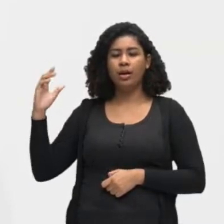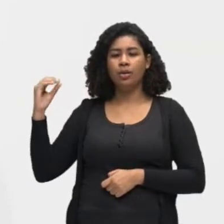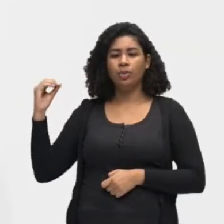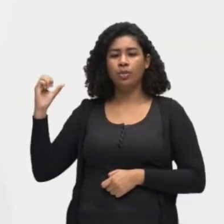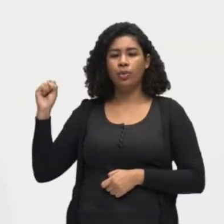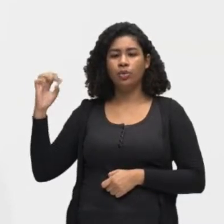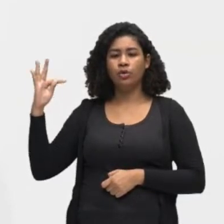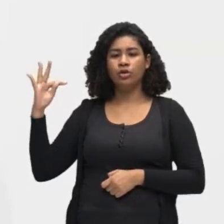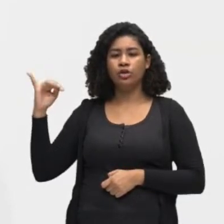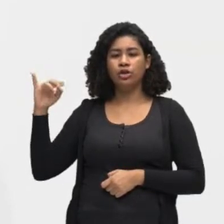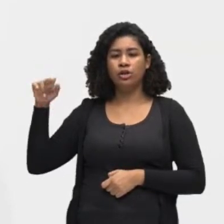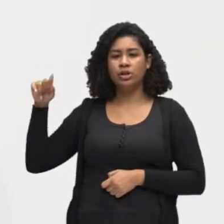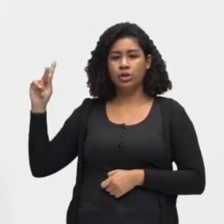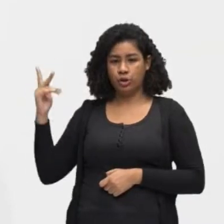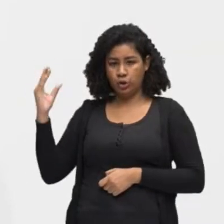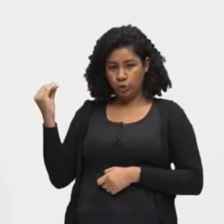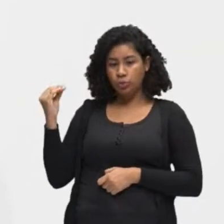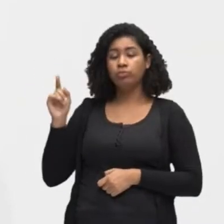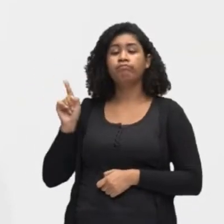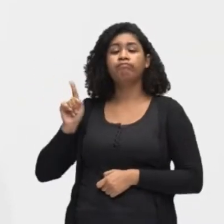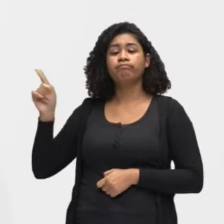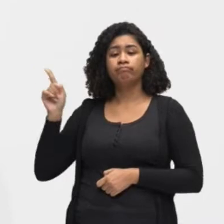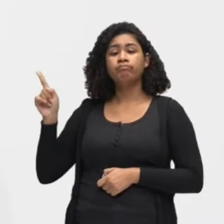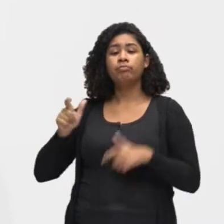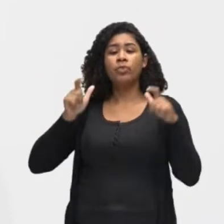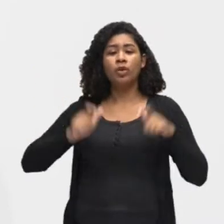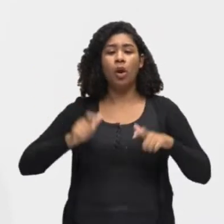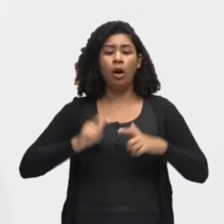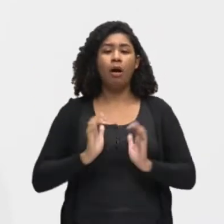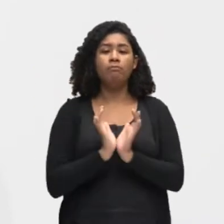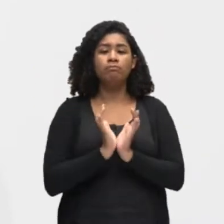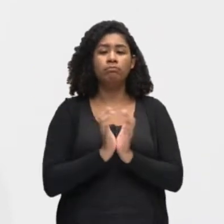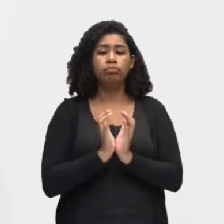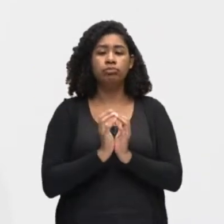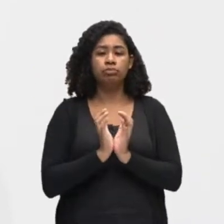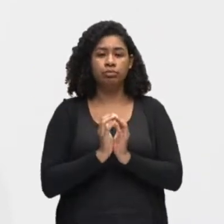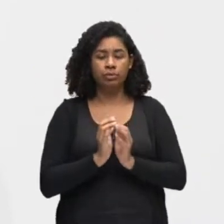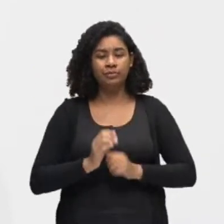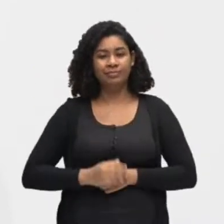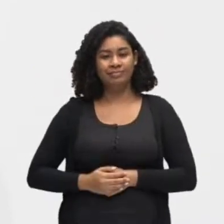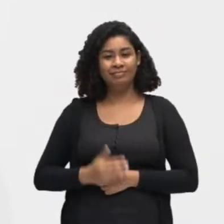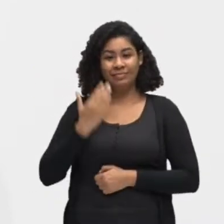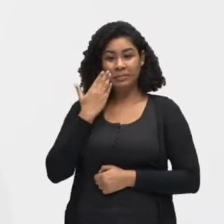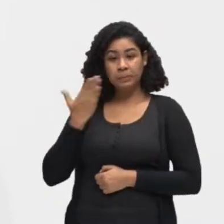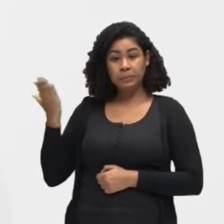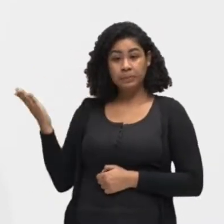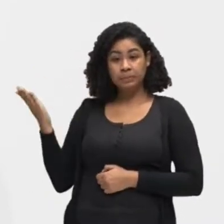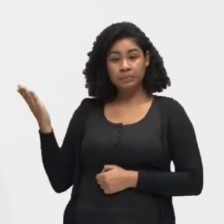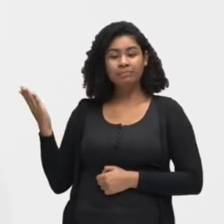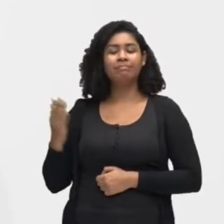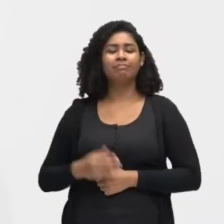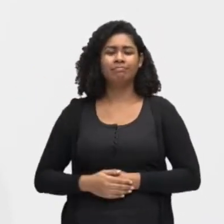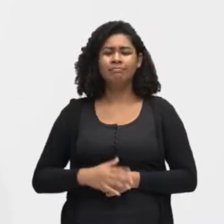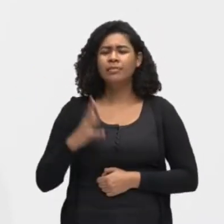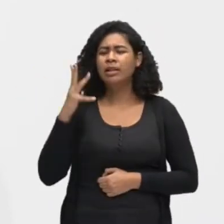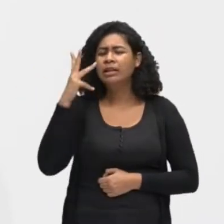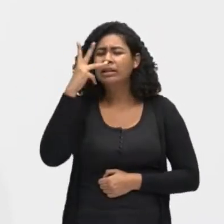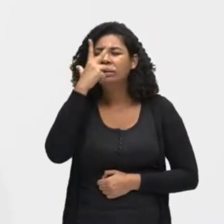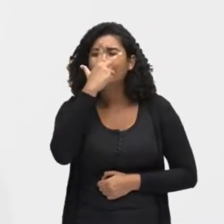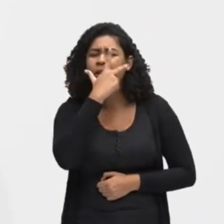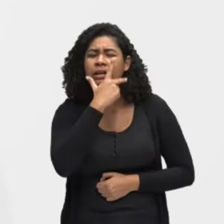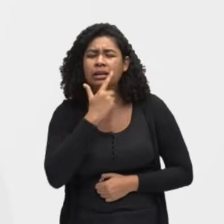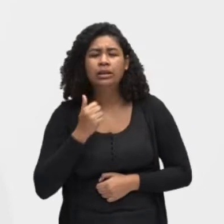Pinzon teria chegado em fevereiro de 1500. Então, olha a beleza que ele vai encontrar. Deve ter